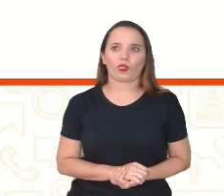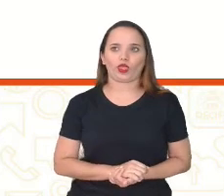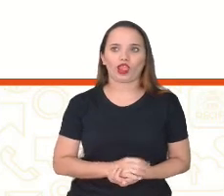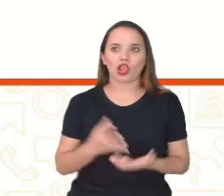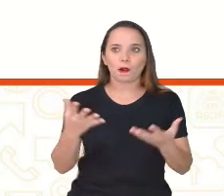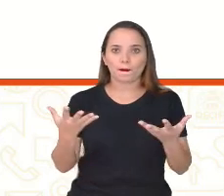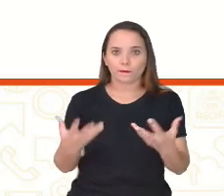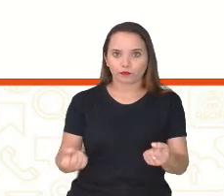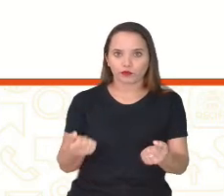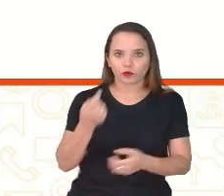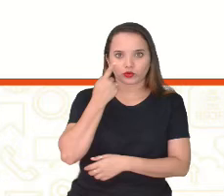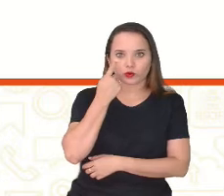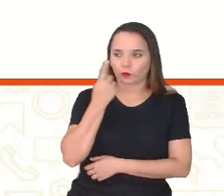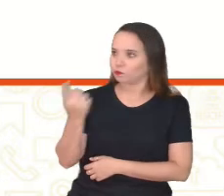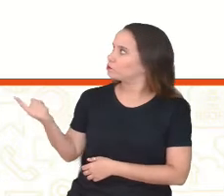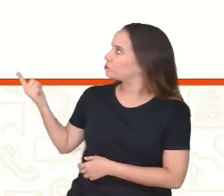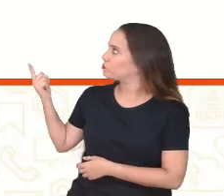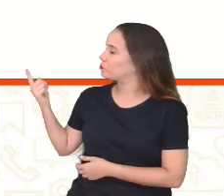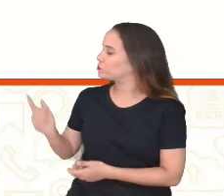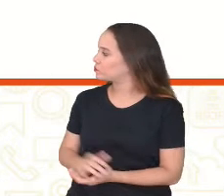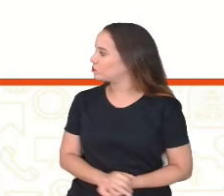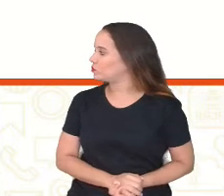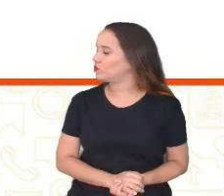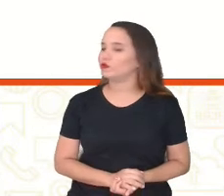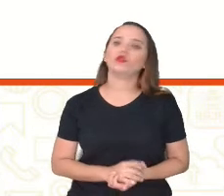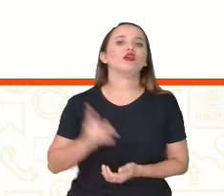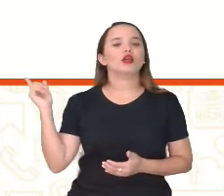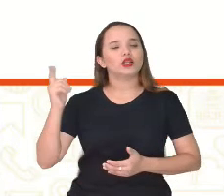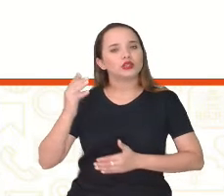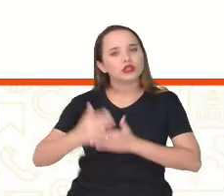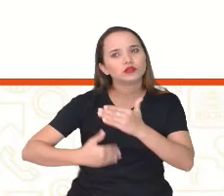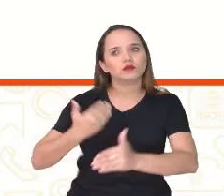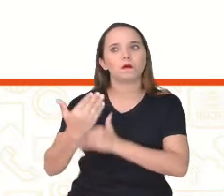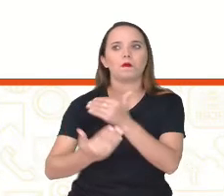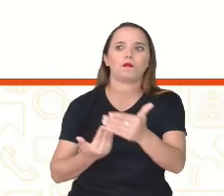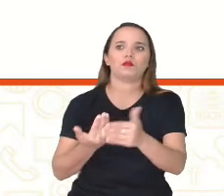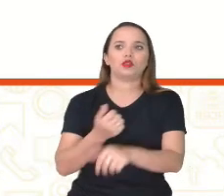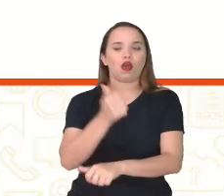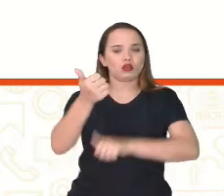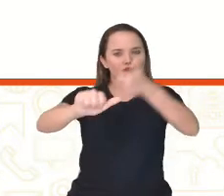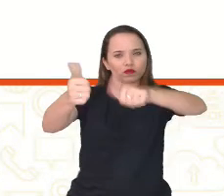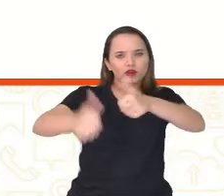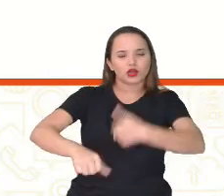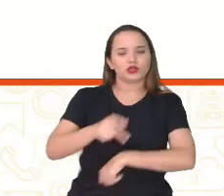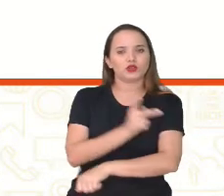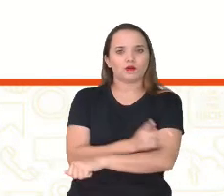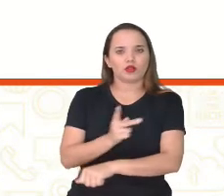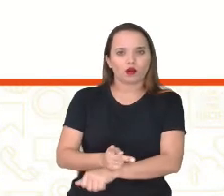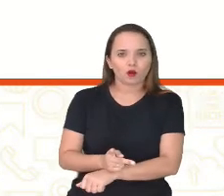Vamos aqui. Nesse transcurso, a avaliação pedagógica dos alunos